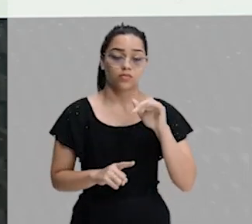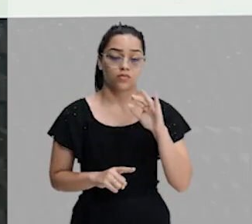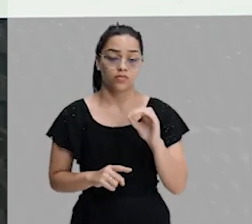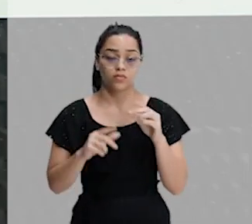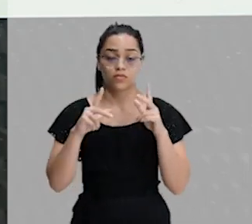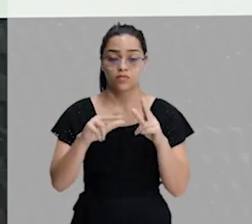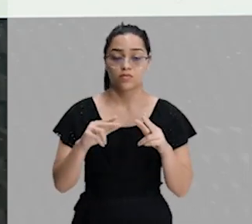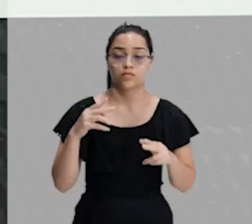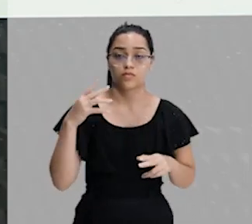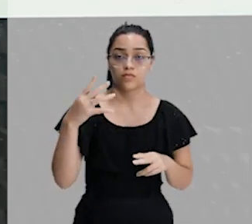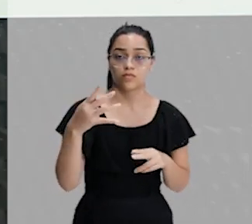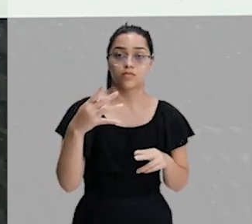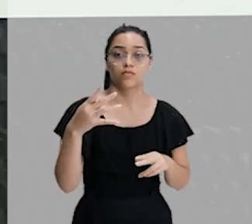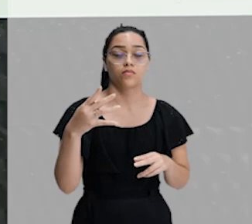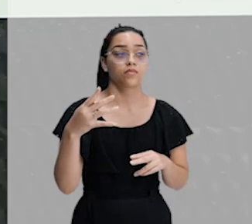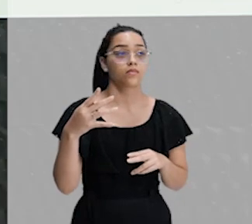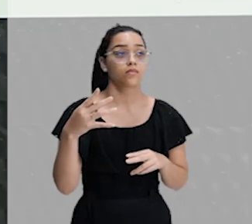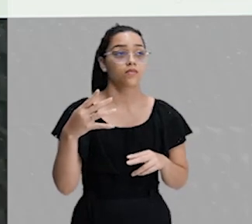que é 4,